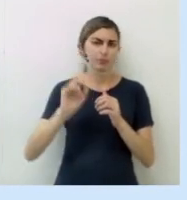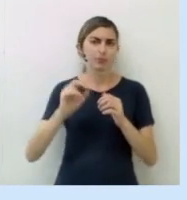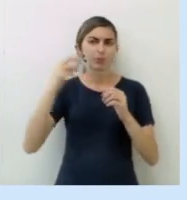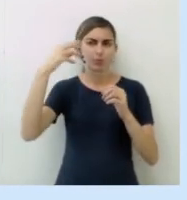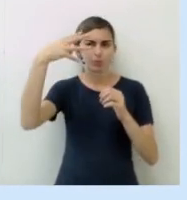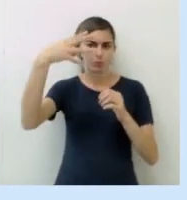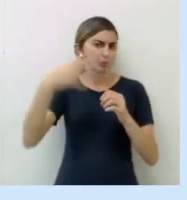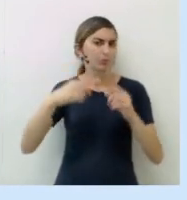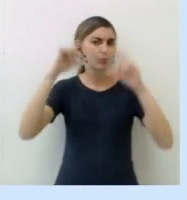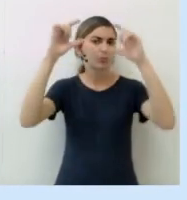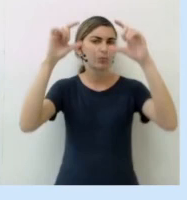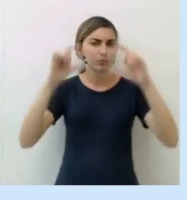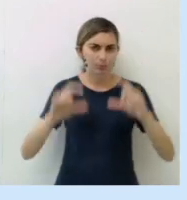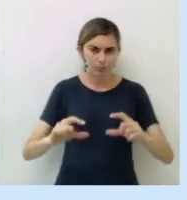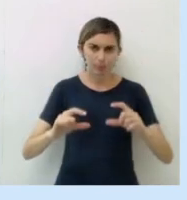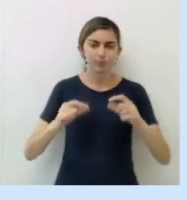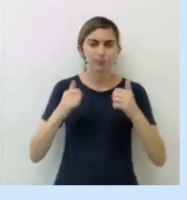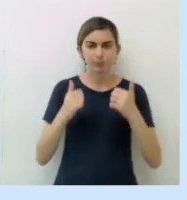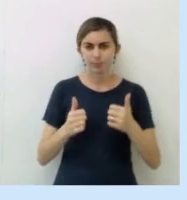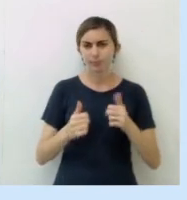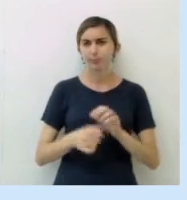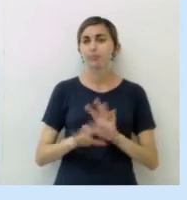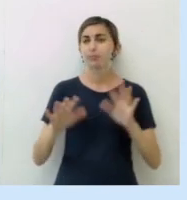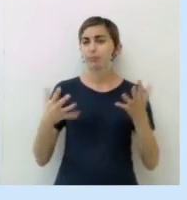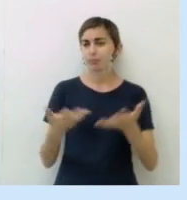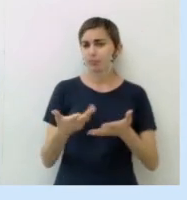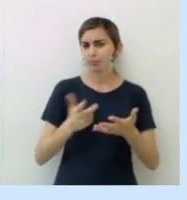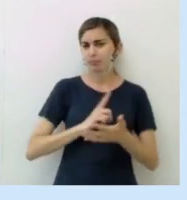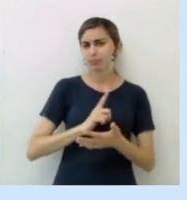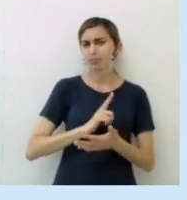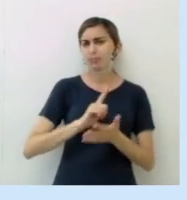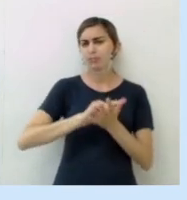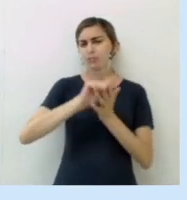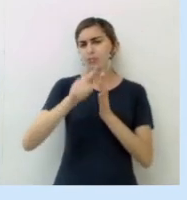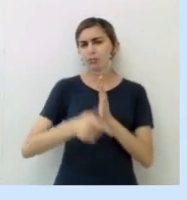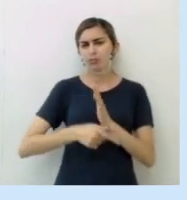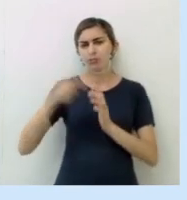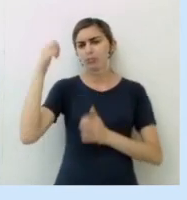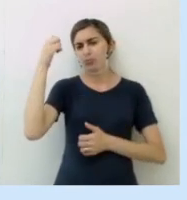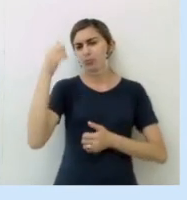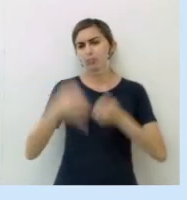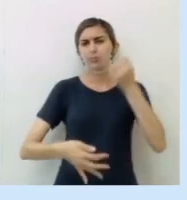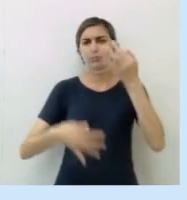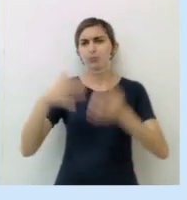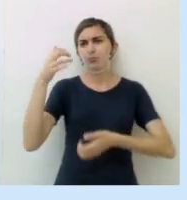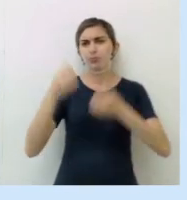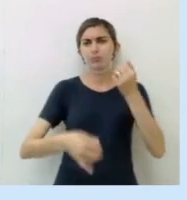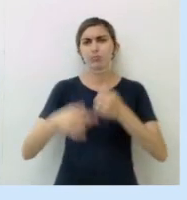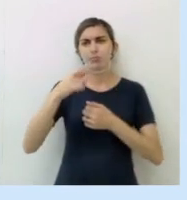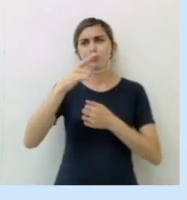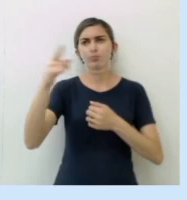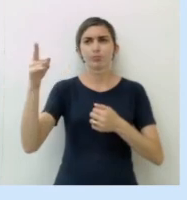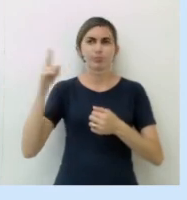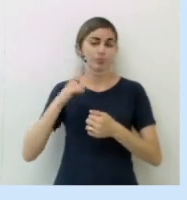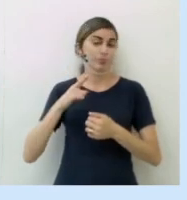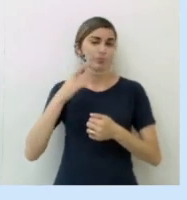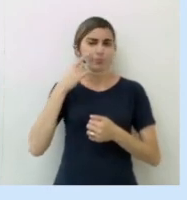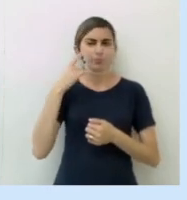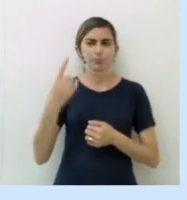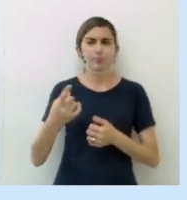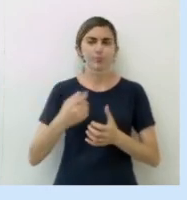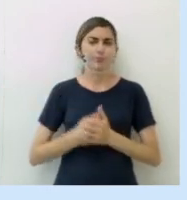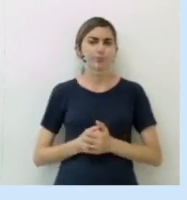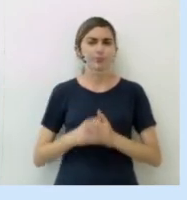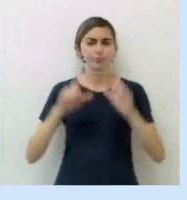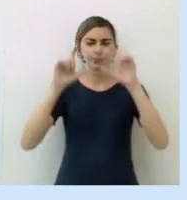quartetos e 2 tercetos. E nós temos agora o gênero narrativo. que é o gênero narrado, olha aí, narrado,